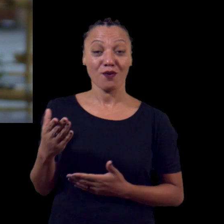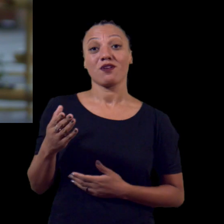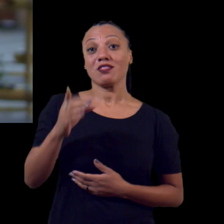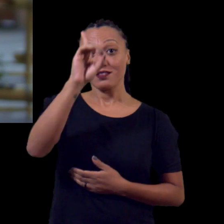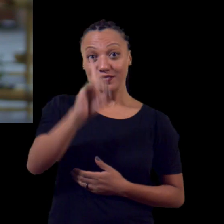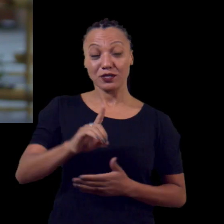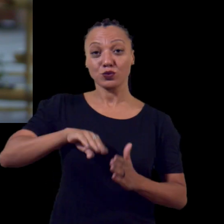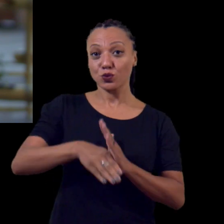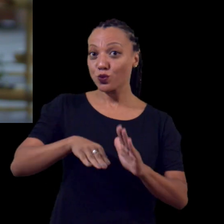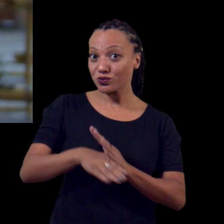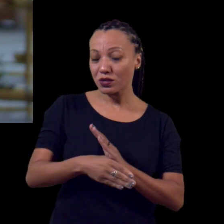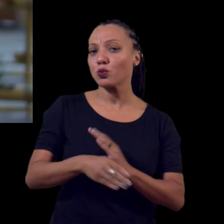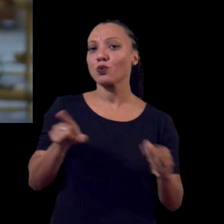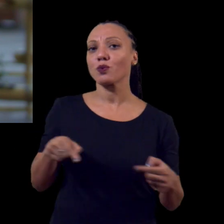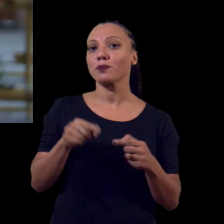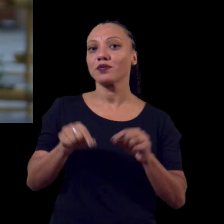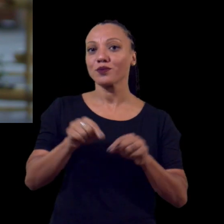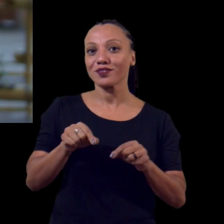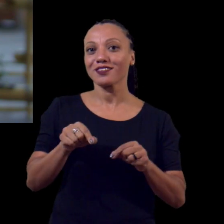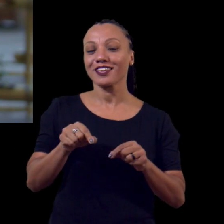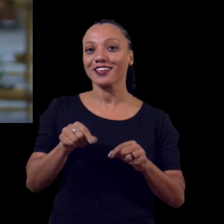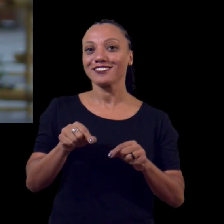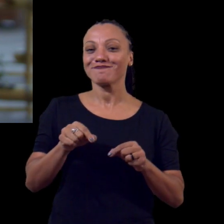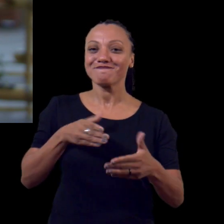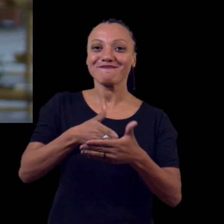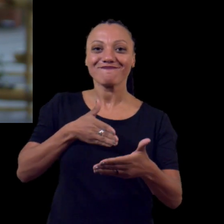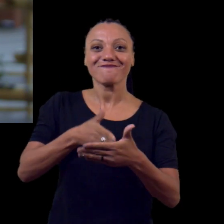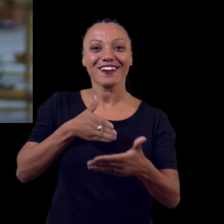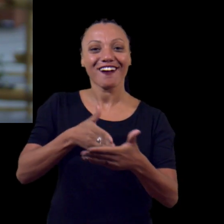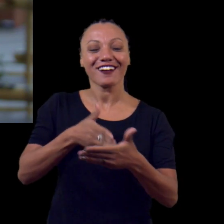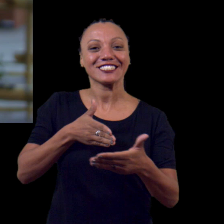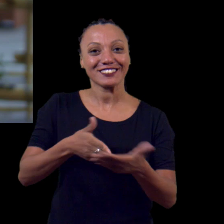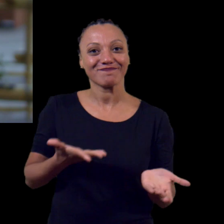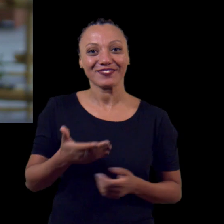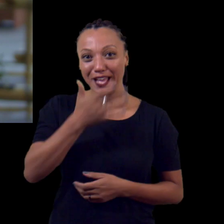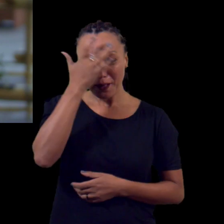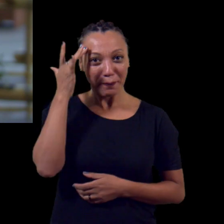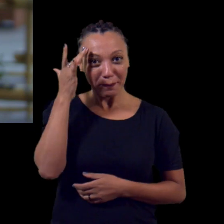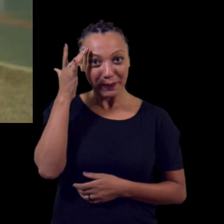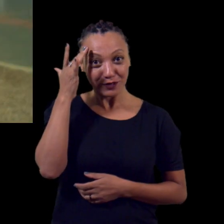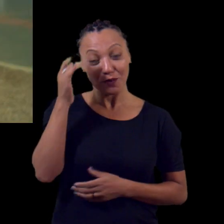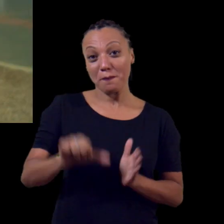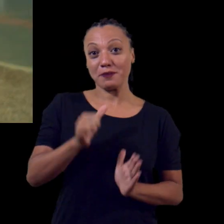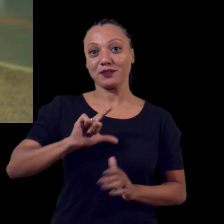com deficiência, ele tem a ver com essa interação com as barreiras. Então, a pessoa é sempre antes da